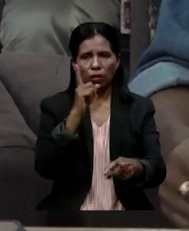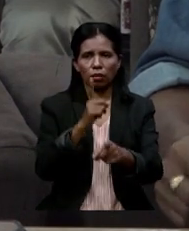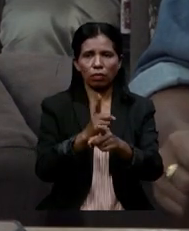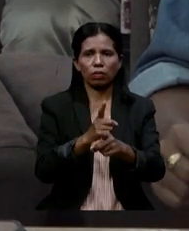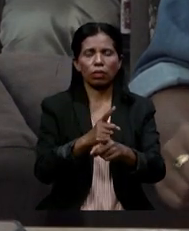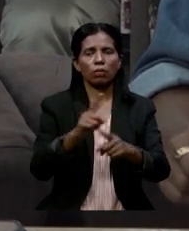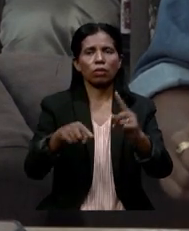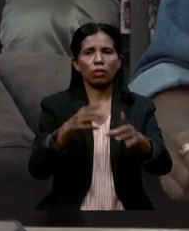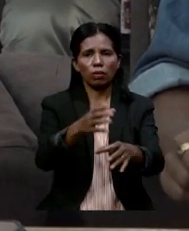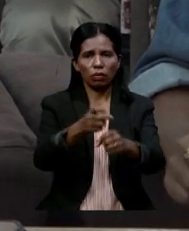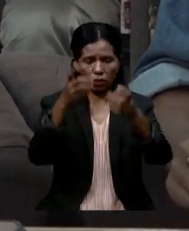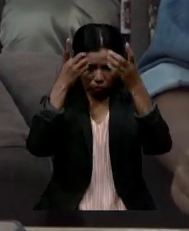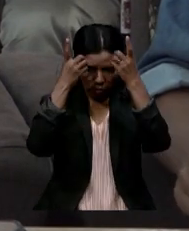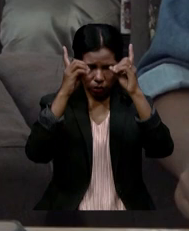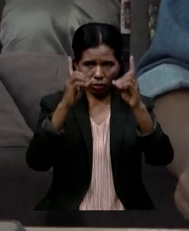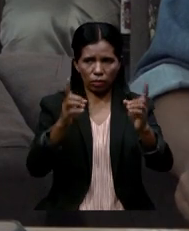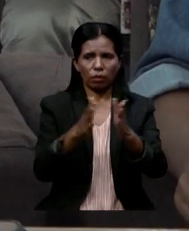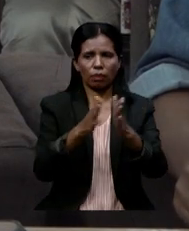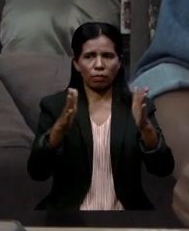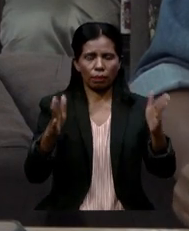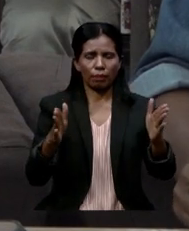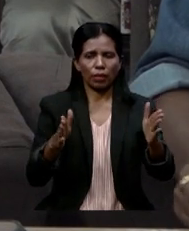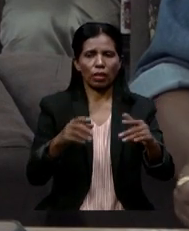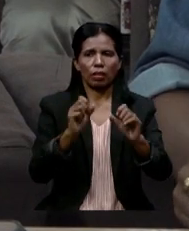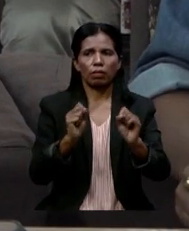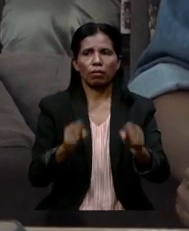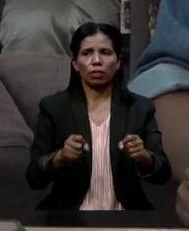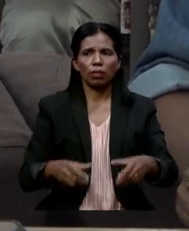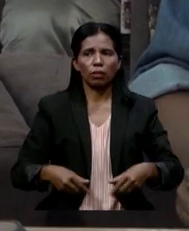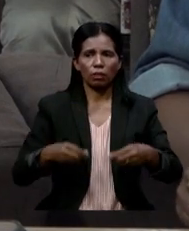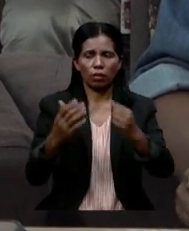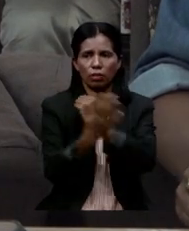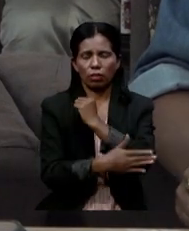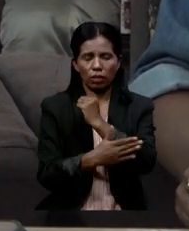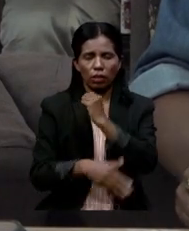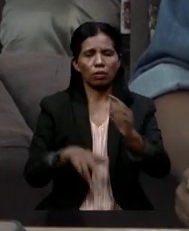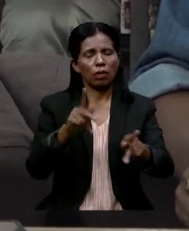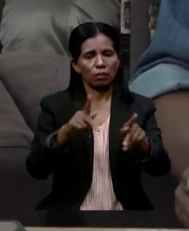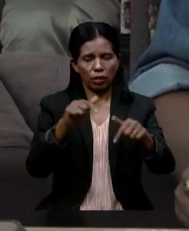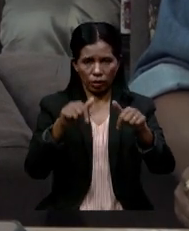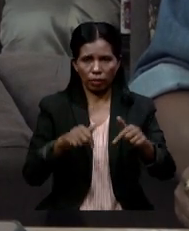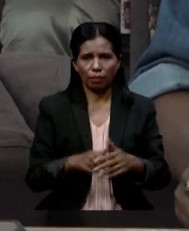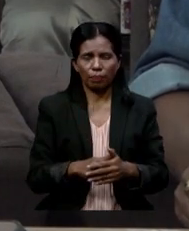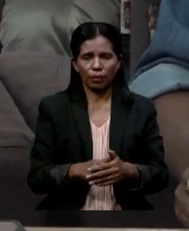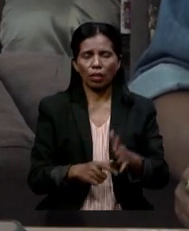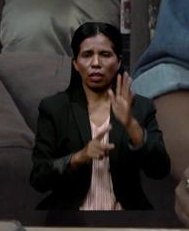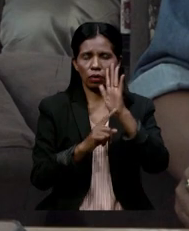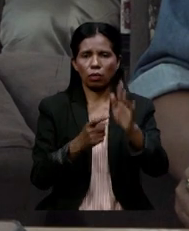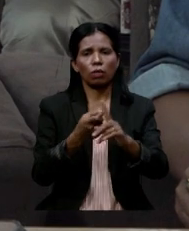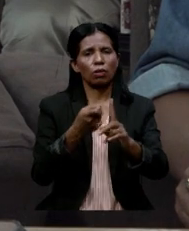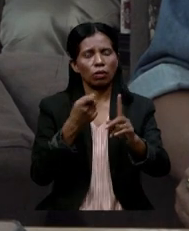banheira forte de decisão boa de bebele sacrifica a nação no povo idane. Realidade, maioria